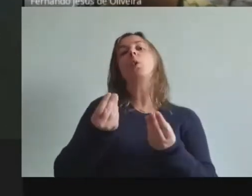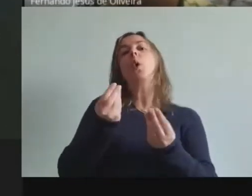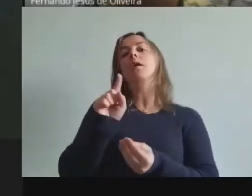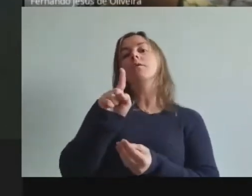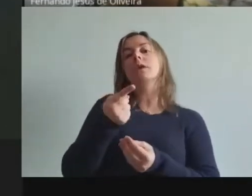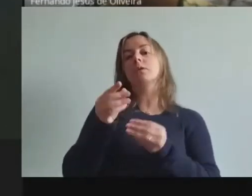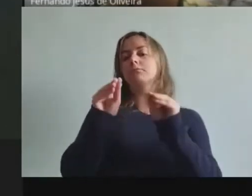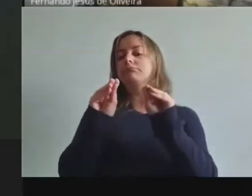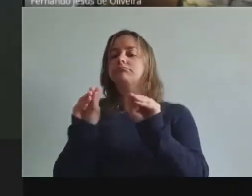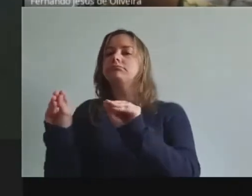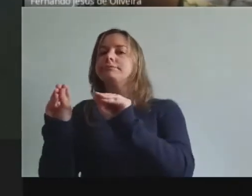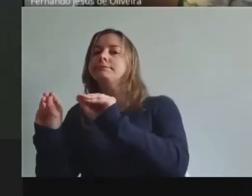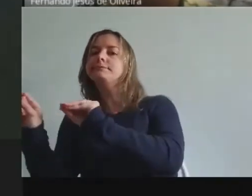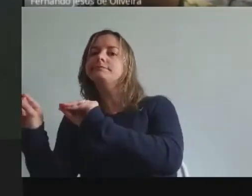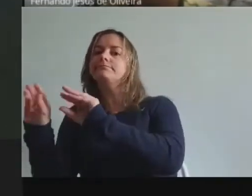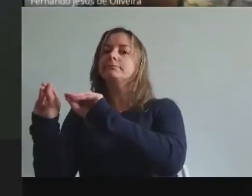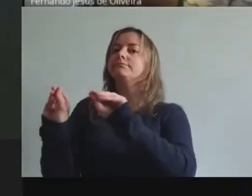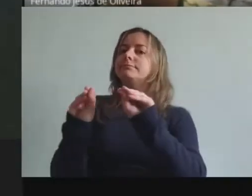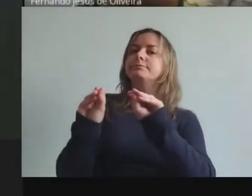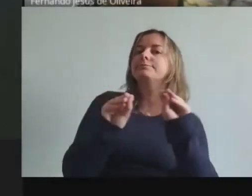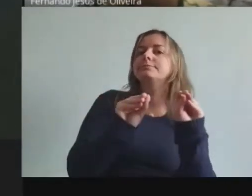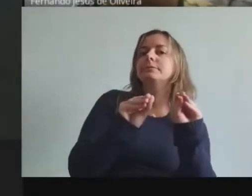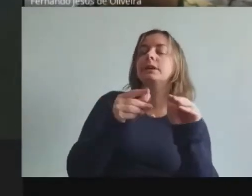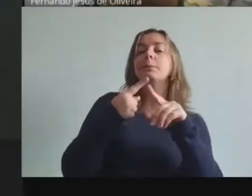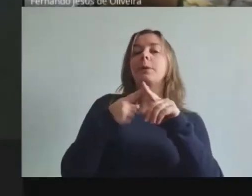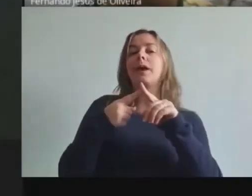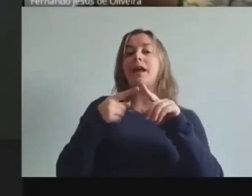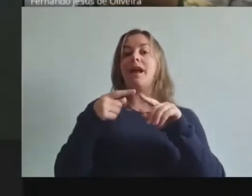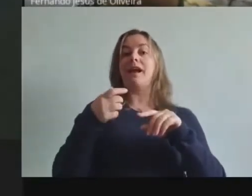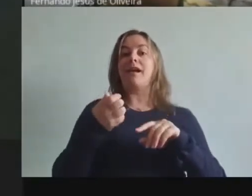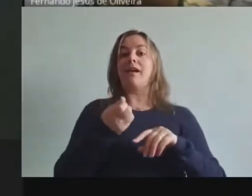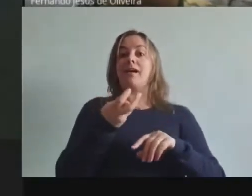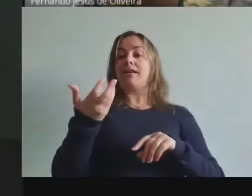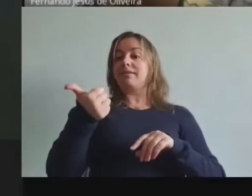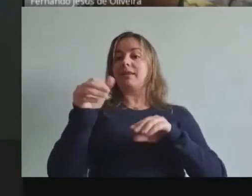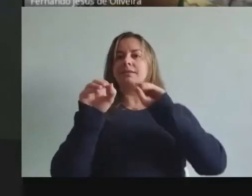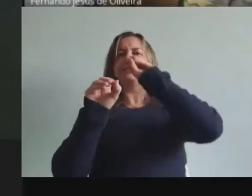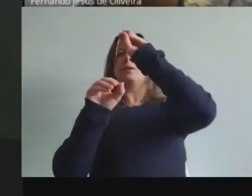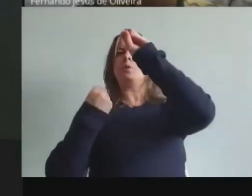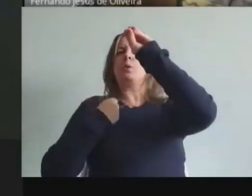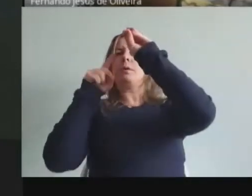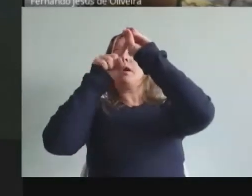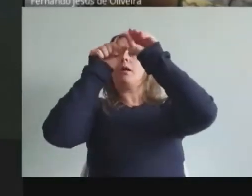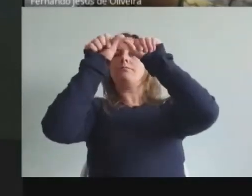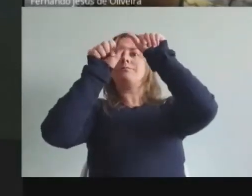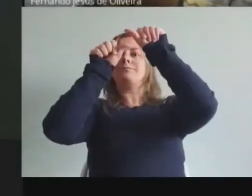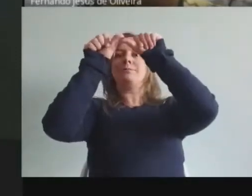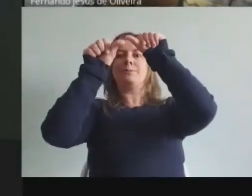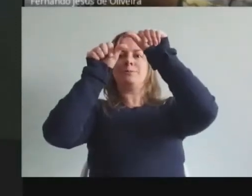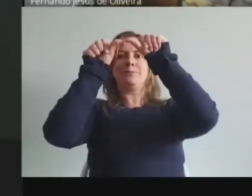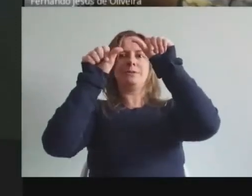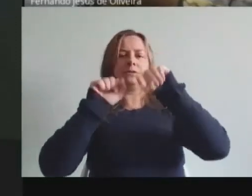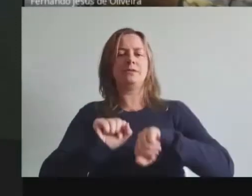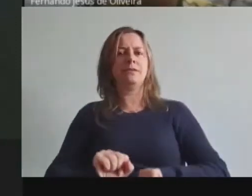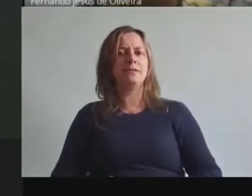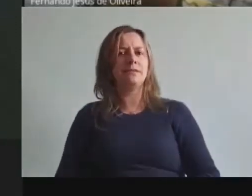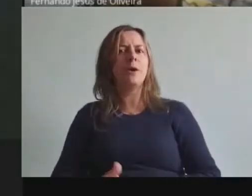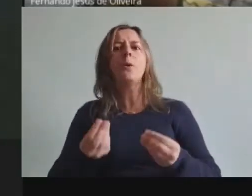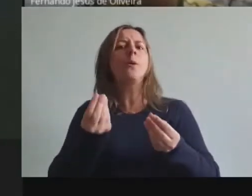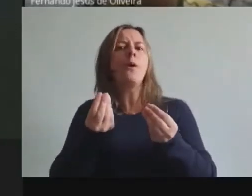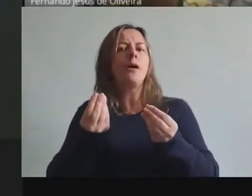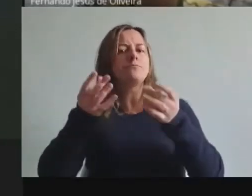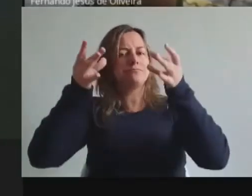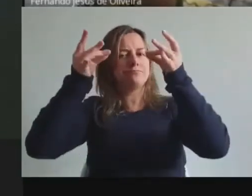a vírgula, né? Para mexer na potência. Então vamos ver agora como que é isso em detalhes,